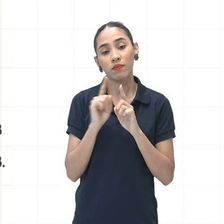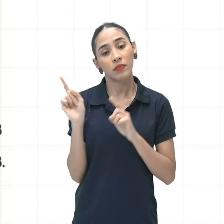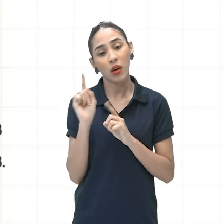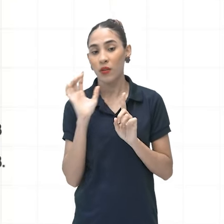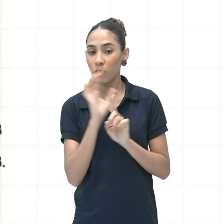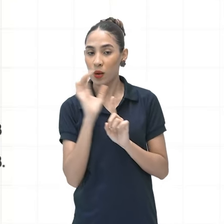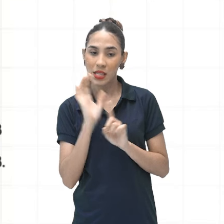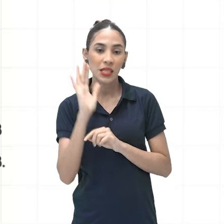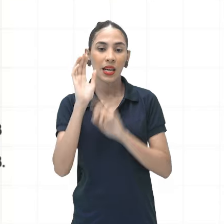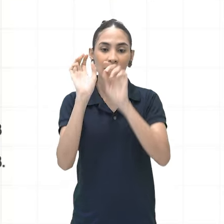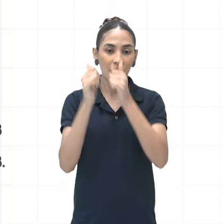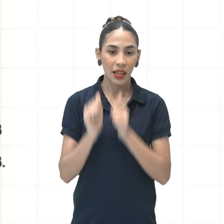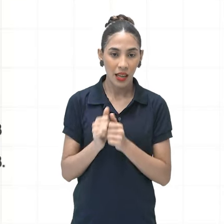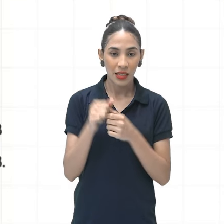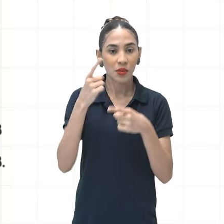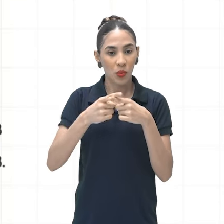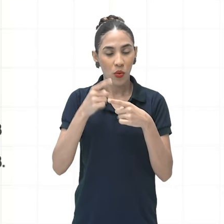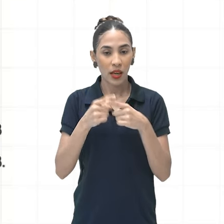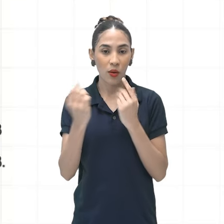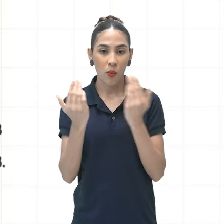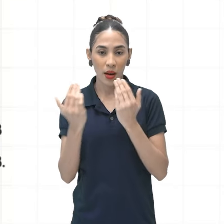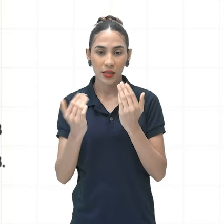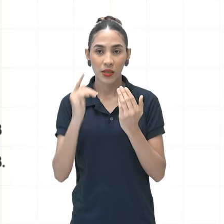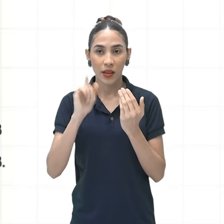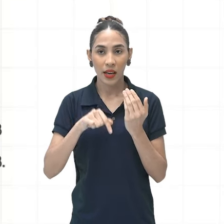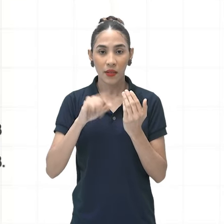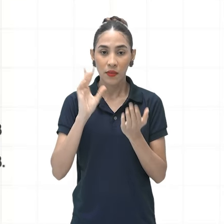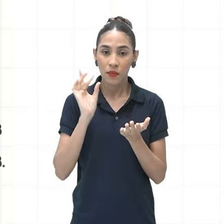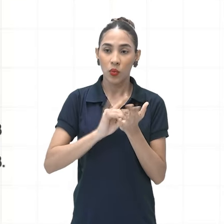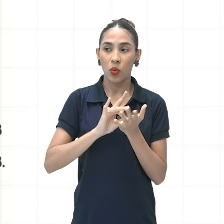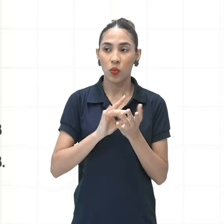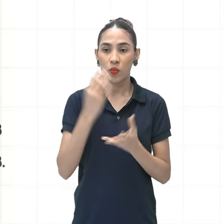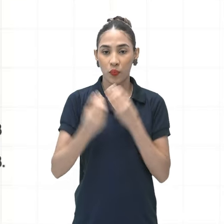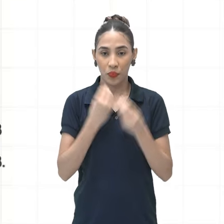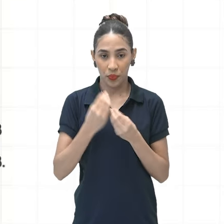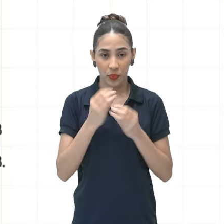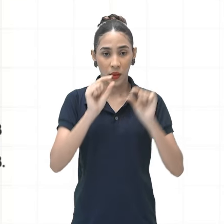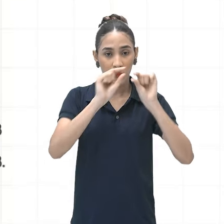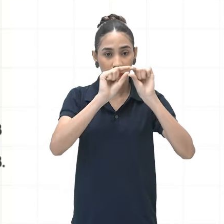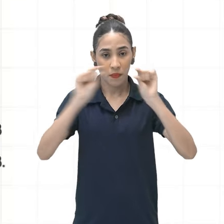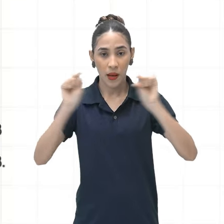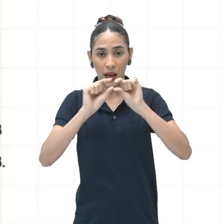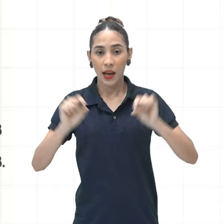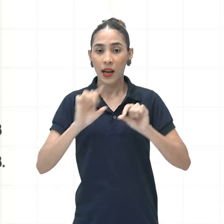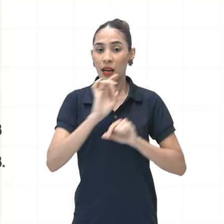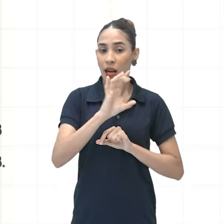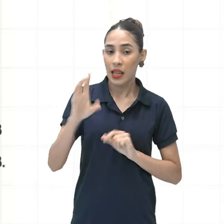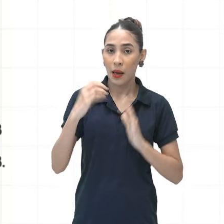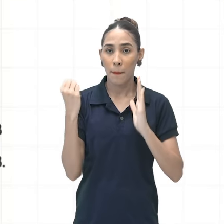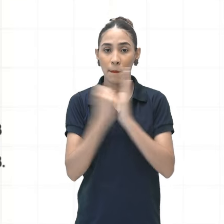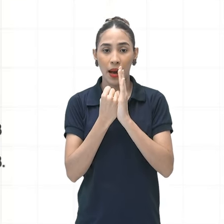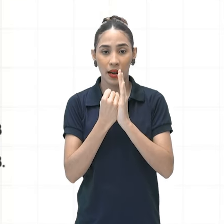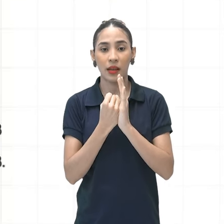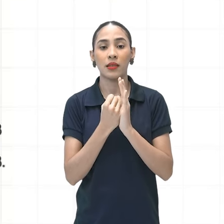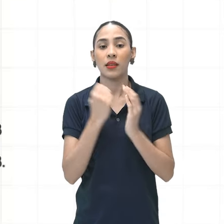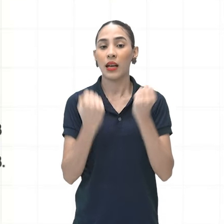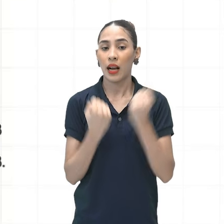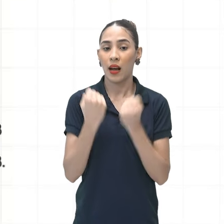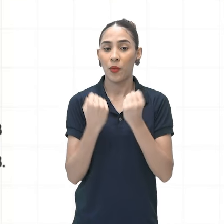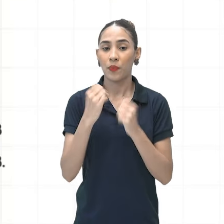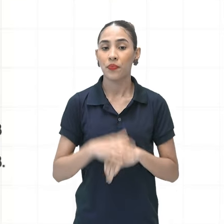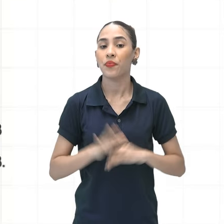no entendimento, né, uma vez que a comparação é feita uma barra para cada marca de carro. Então,